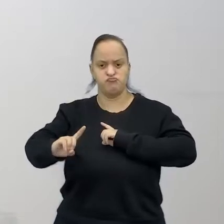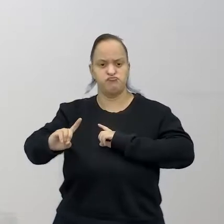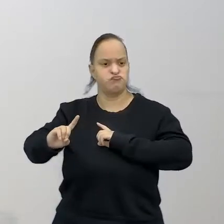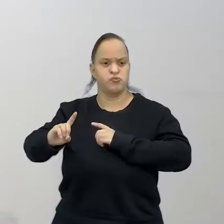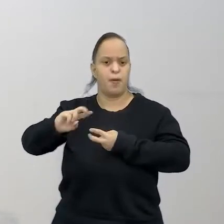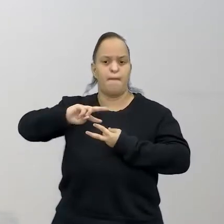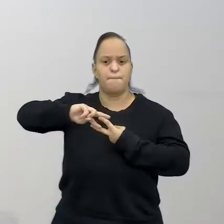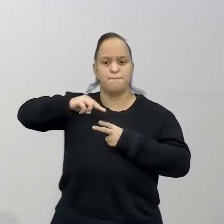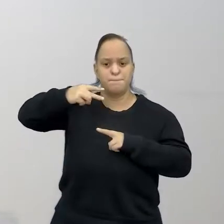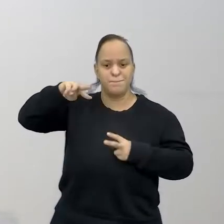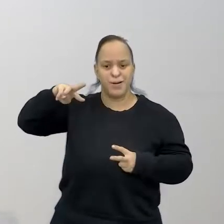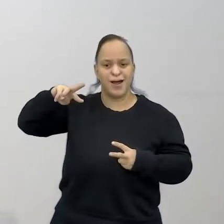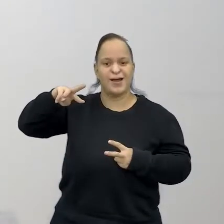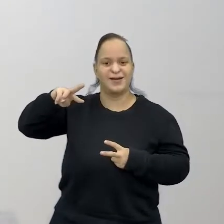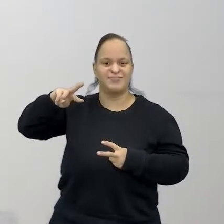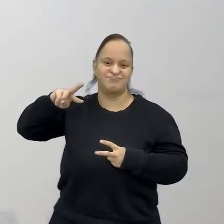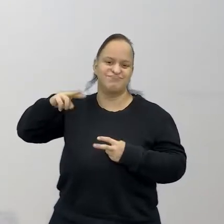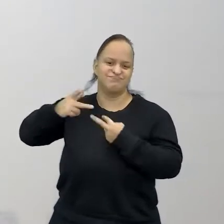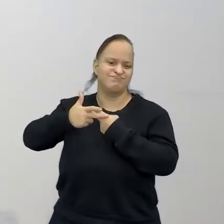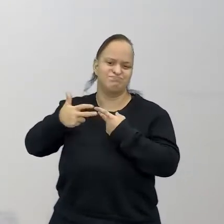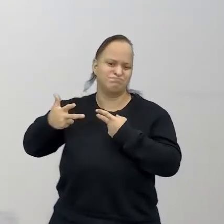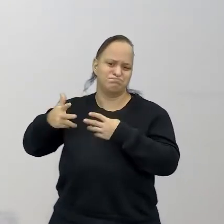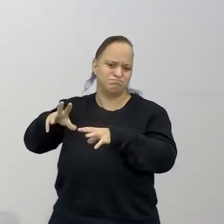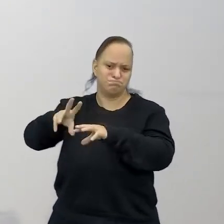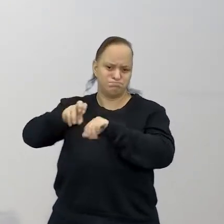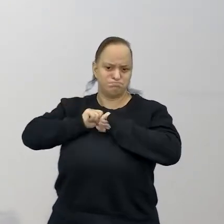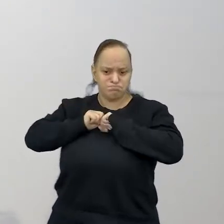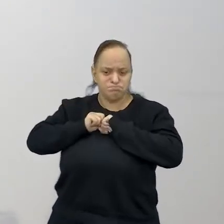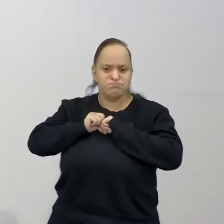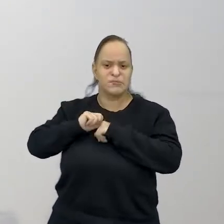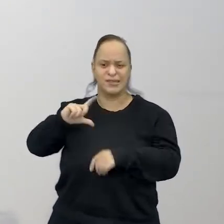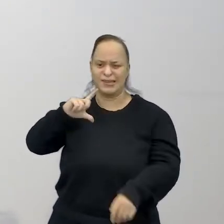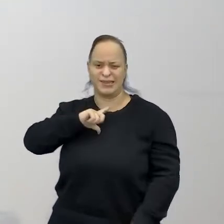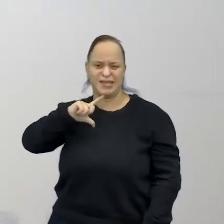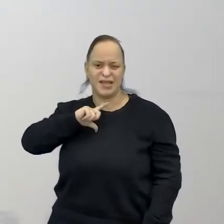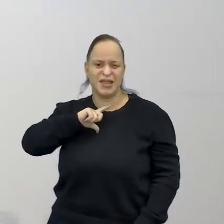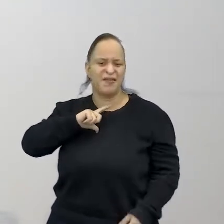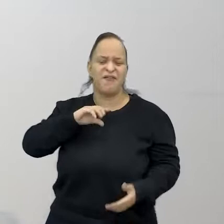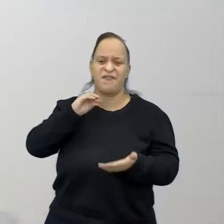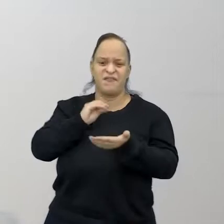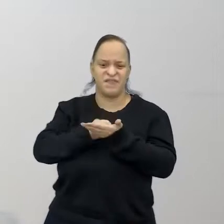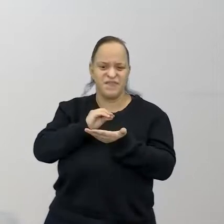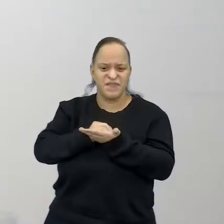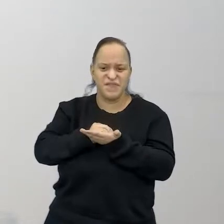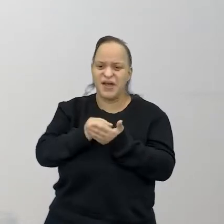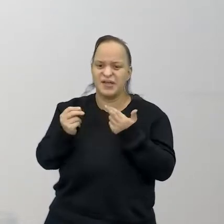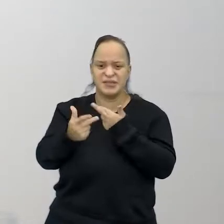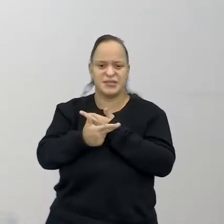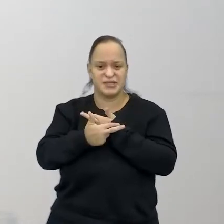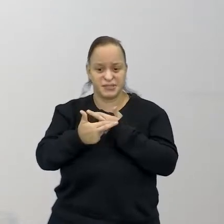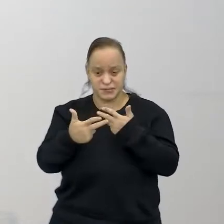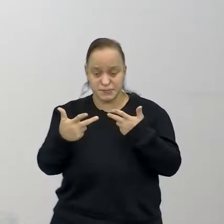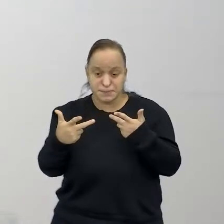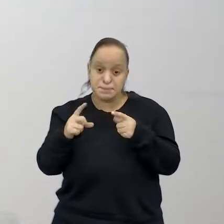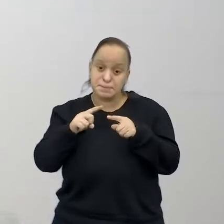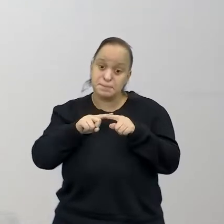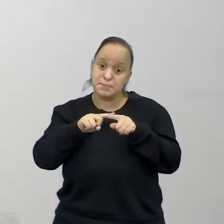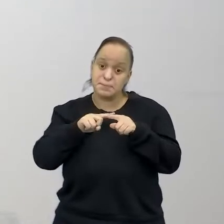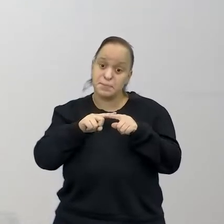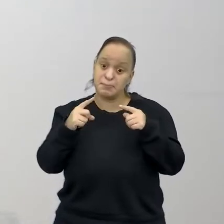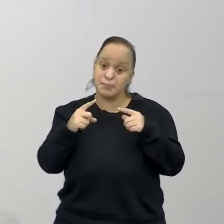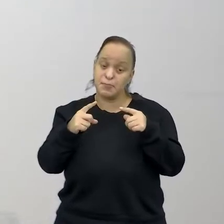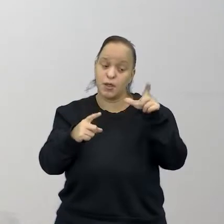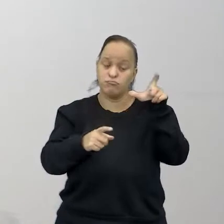são biológicas mesmo, porque o corpo não produz os hormônios da maneira com que deveriam produzir, mas existem casos